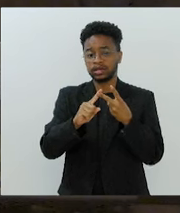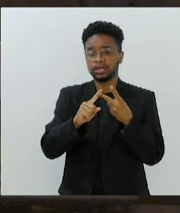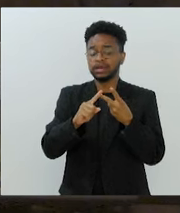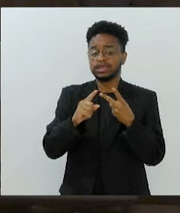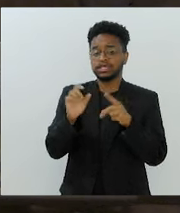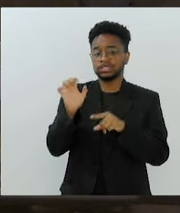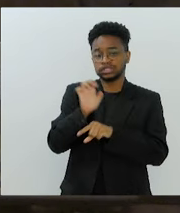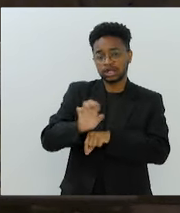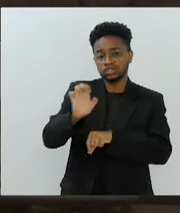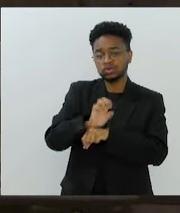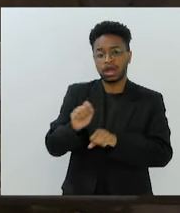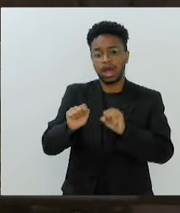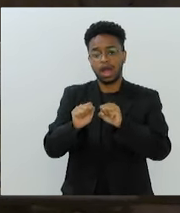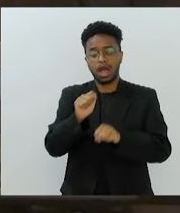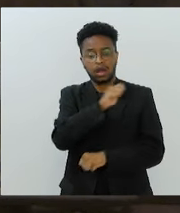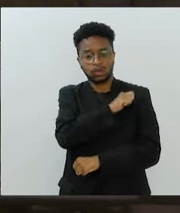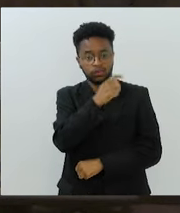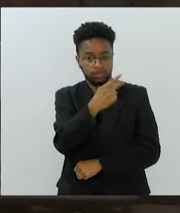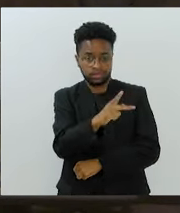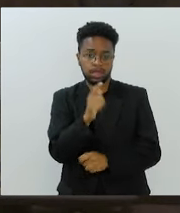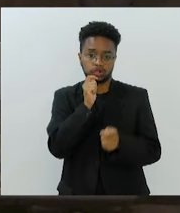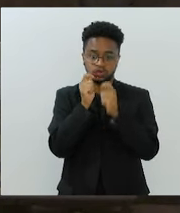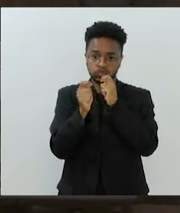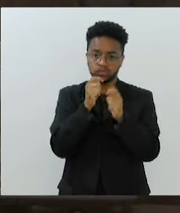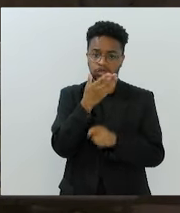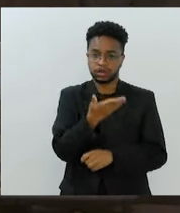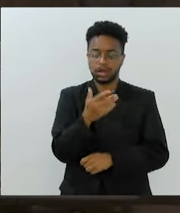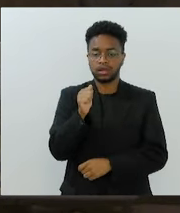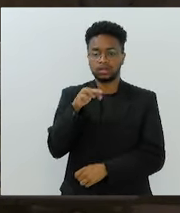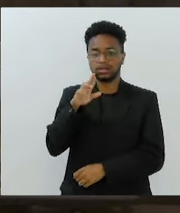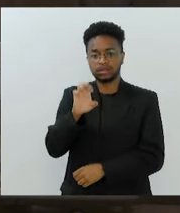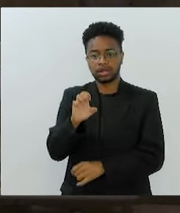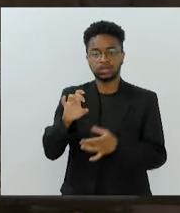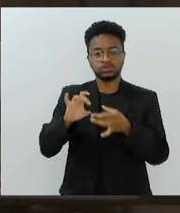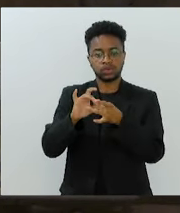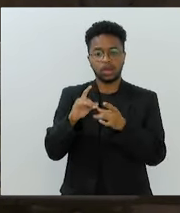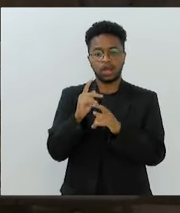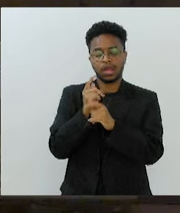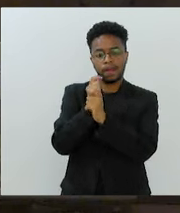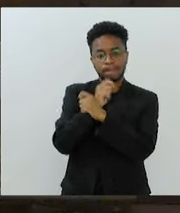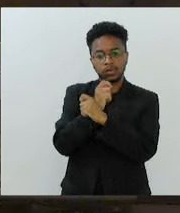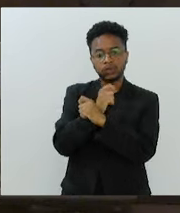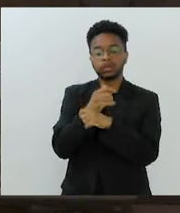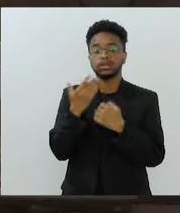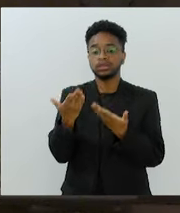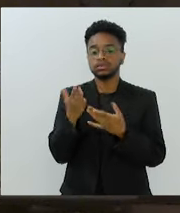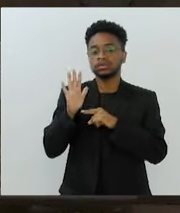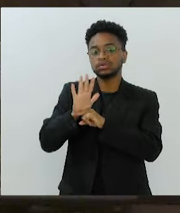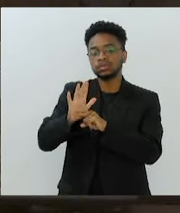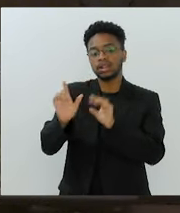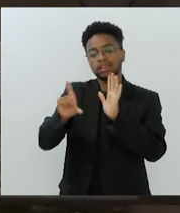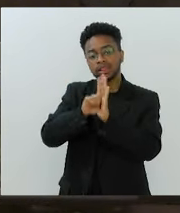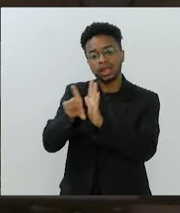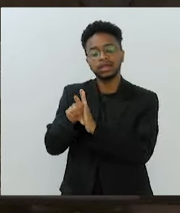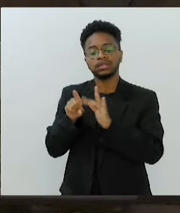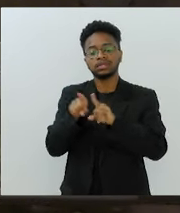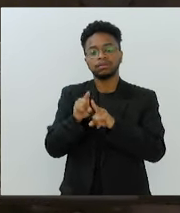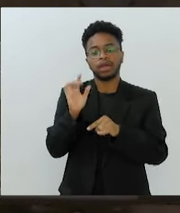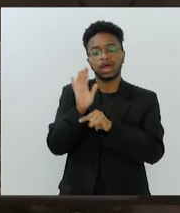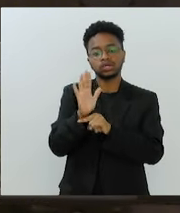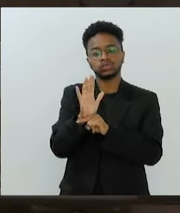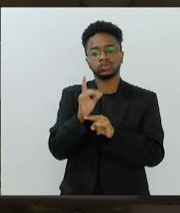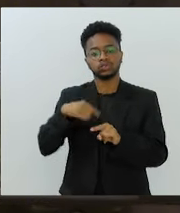alunos de jornalismo do André Trigueiro na PUC. Então, além de ajudar nas leis, também ajuda a montar nossa